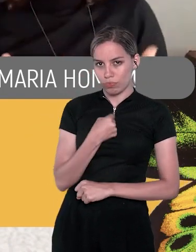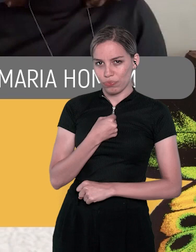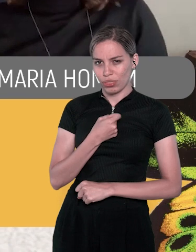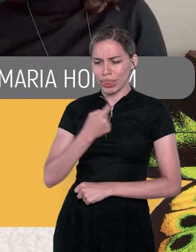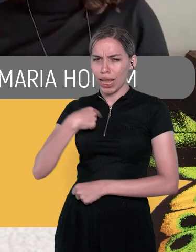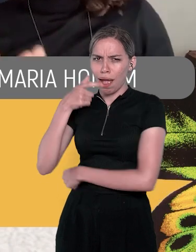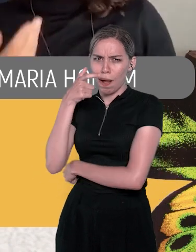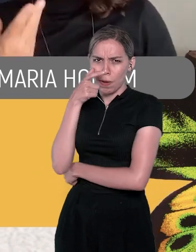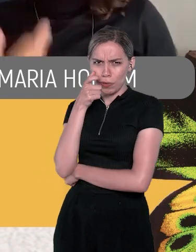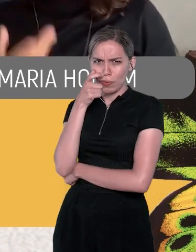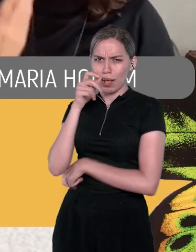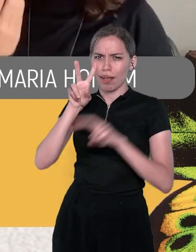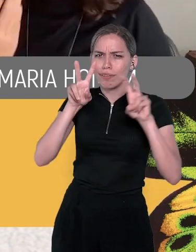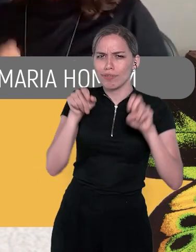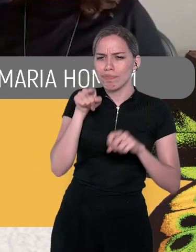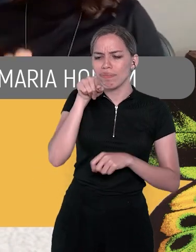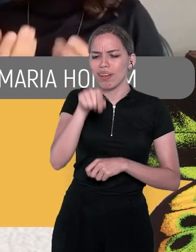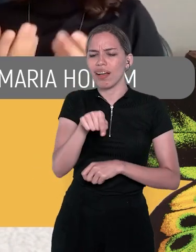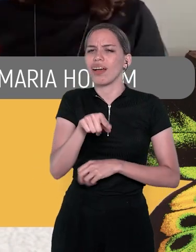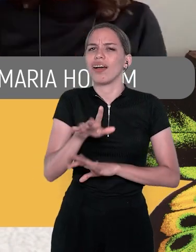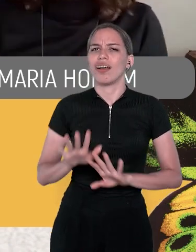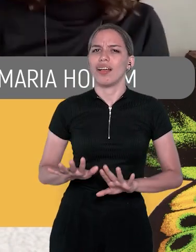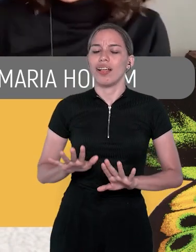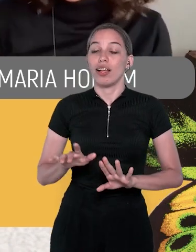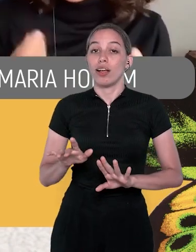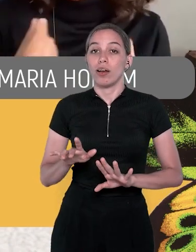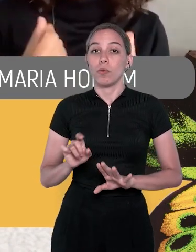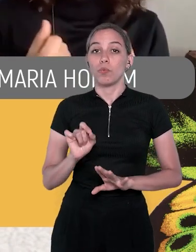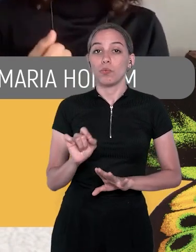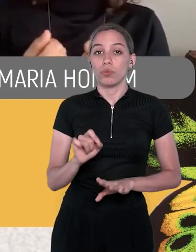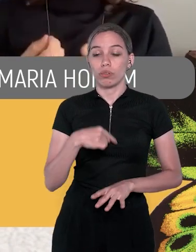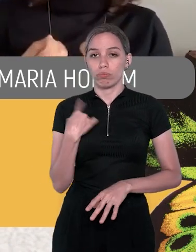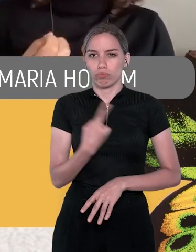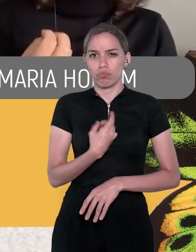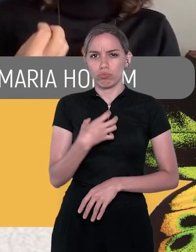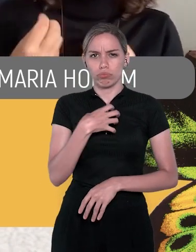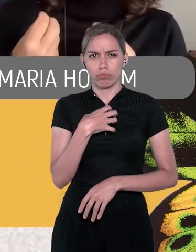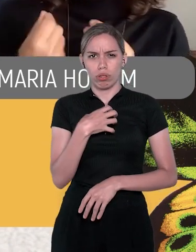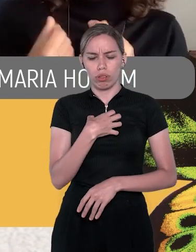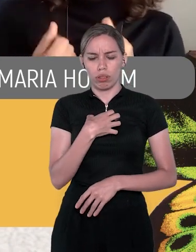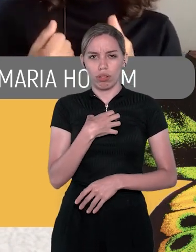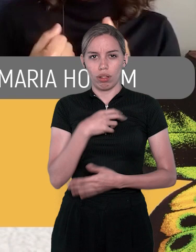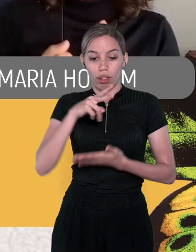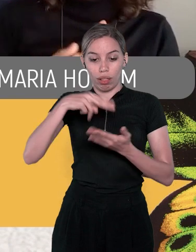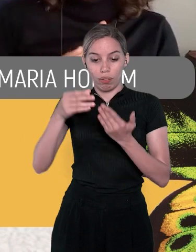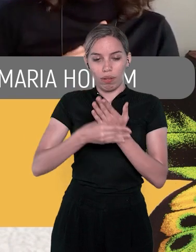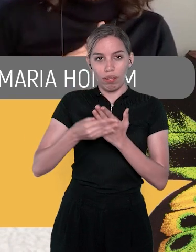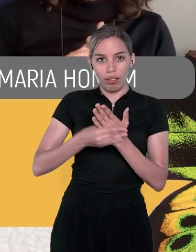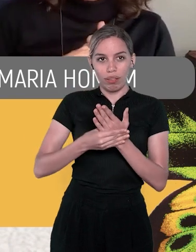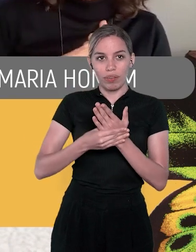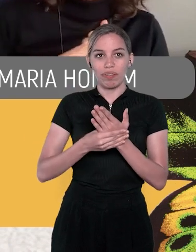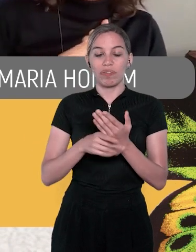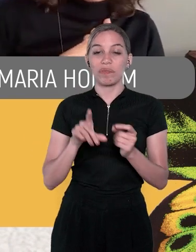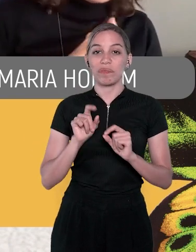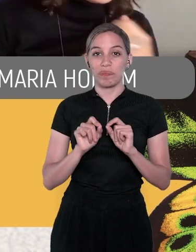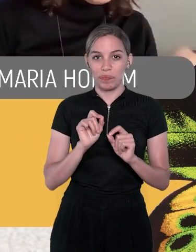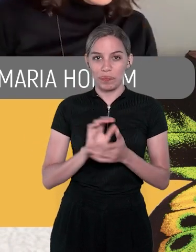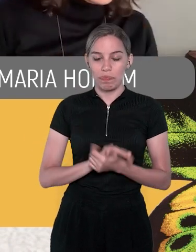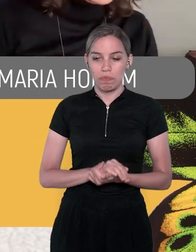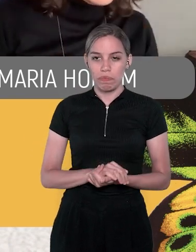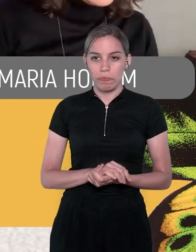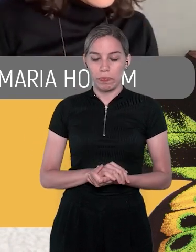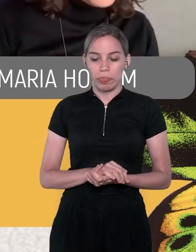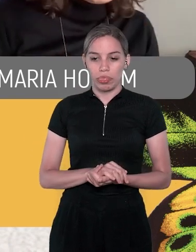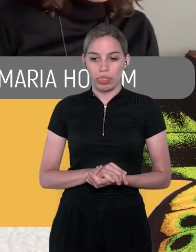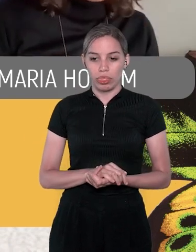fiquei curiosa disso que você colocou, né, que a gente sente no livro, que como eu